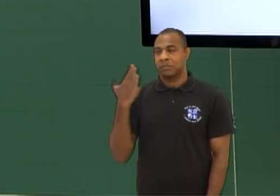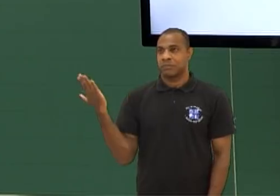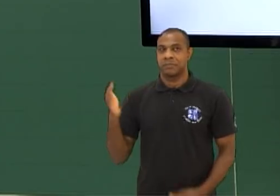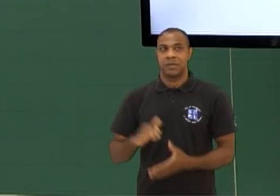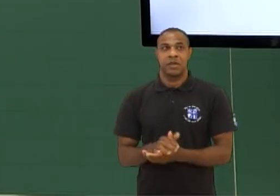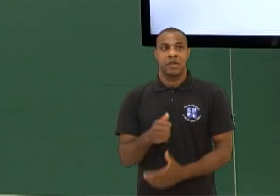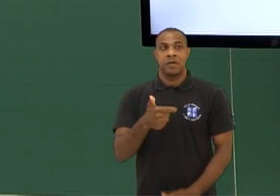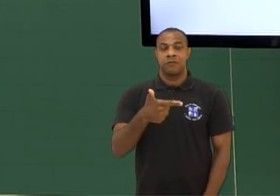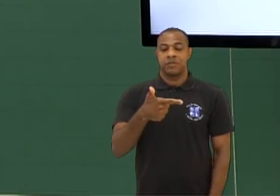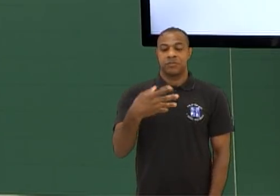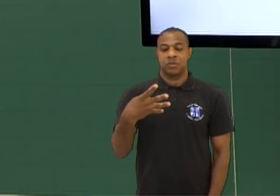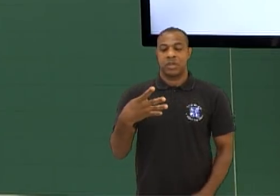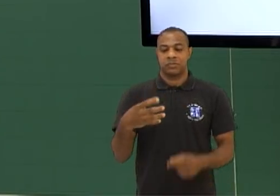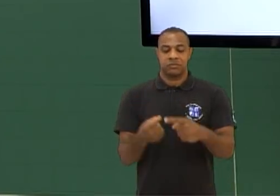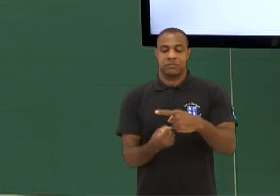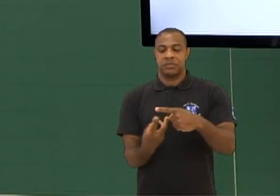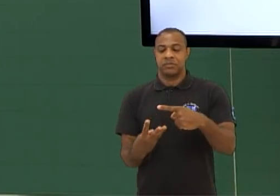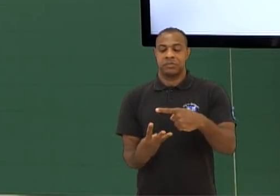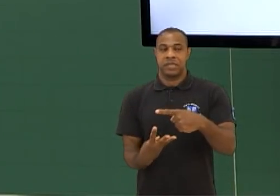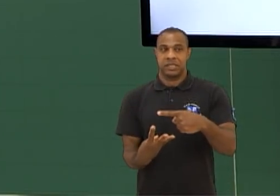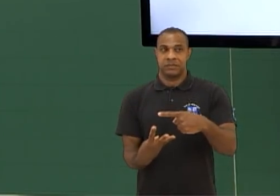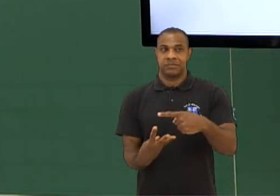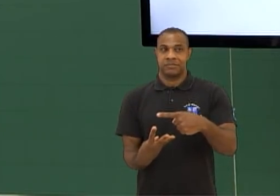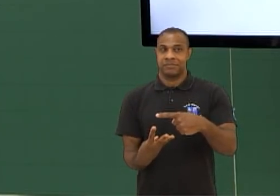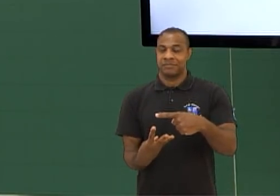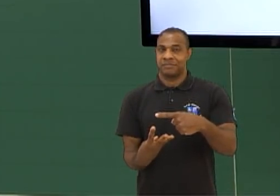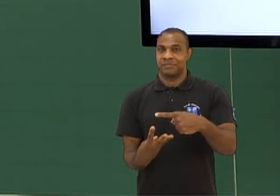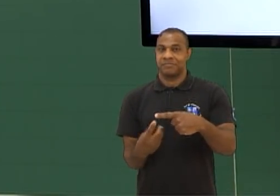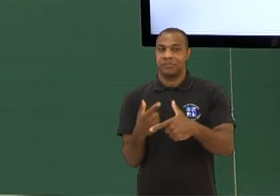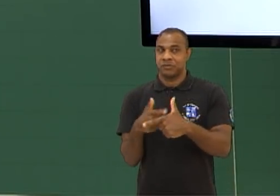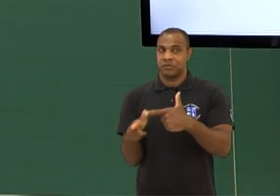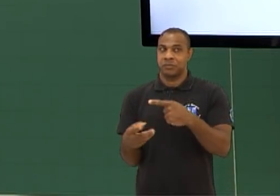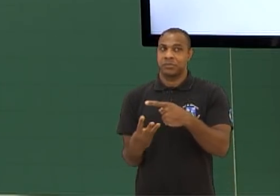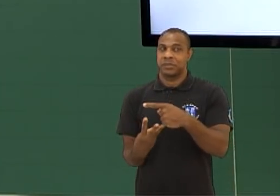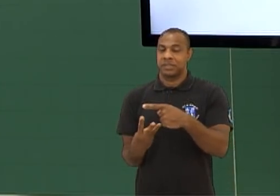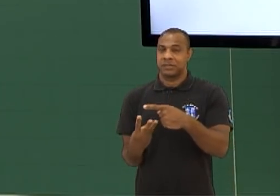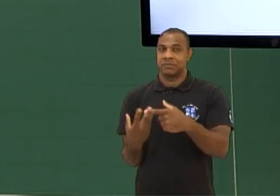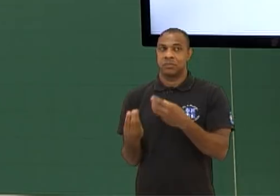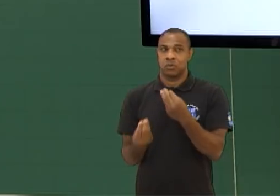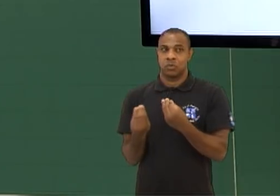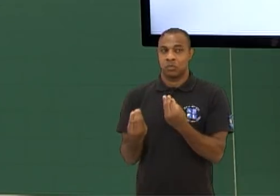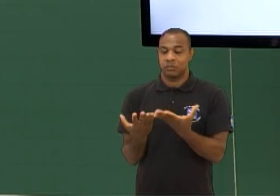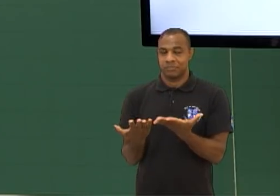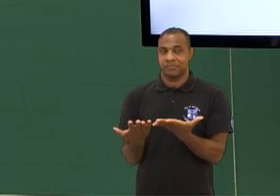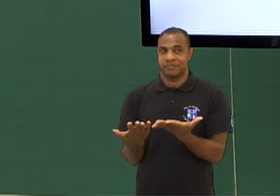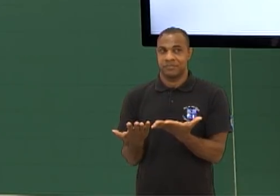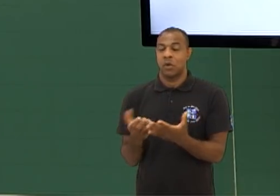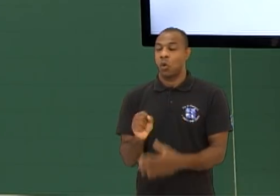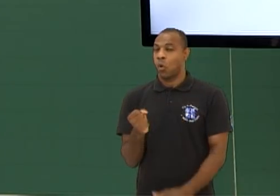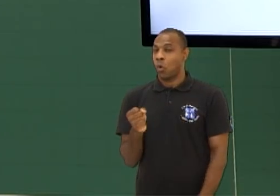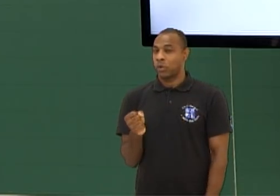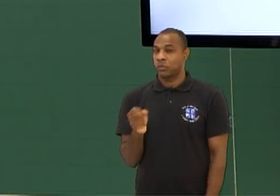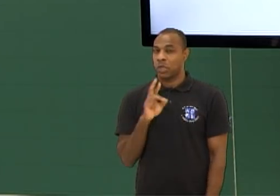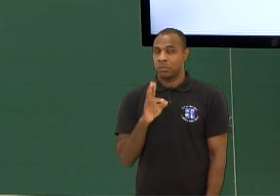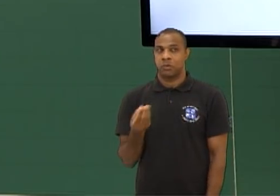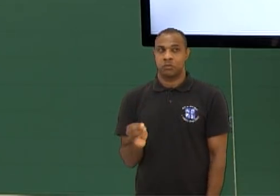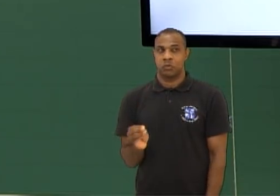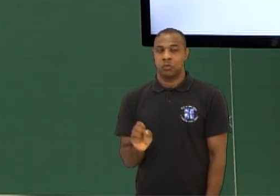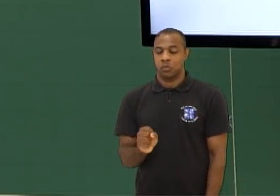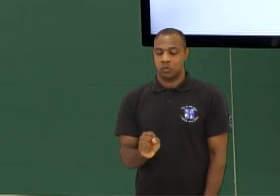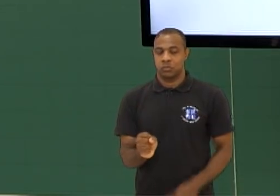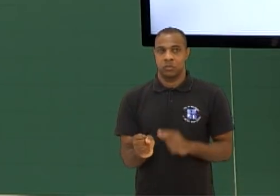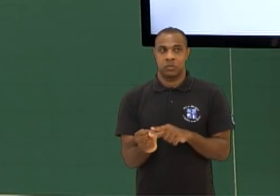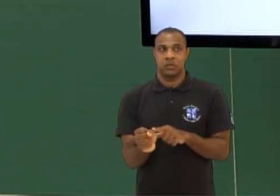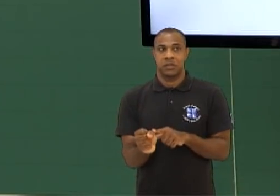por 3. Tabuado 3 aí, hein, galerinha? Na ponta da língua. 24 dividido por 3, 8. Como eu